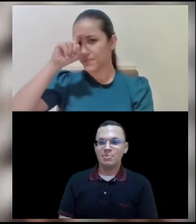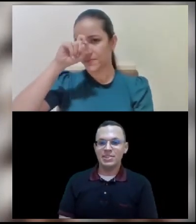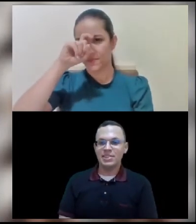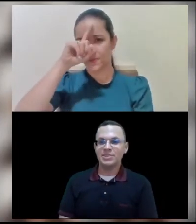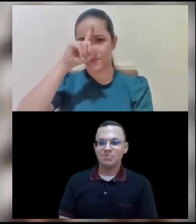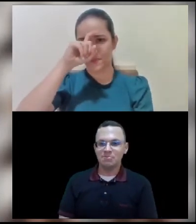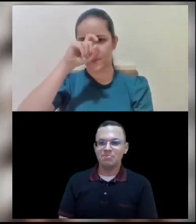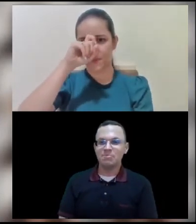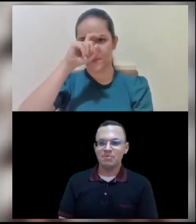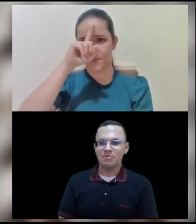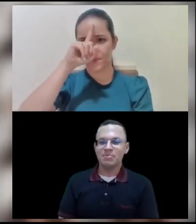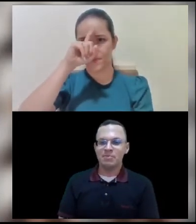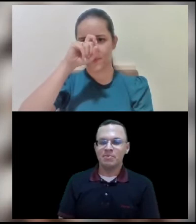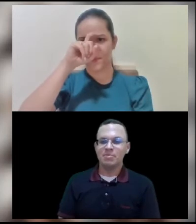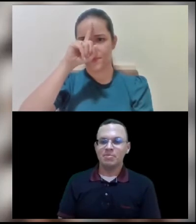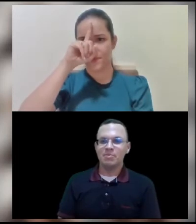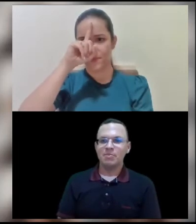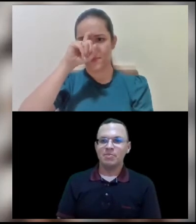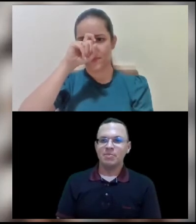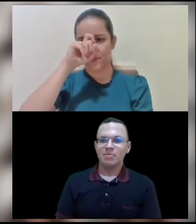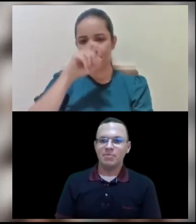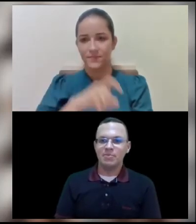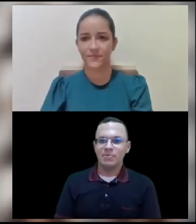tem expressão.